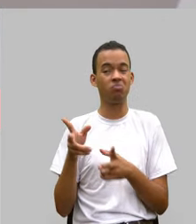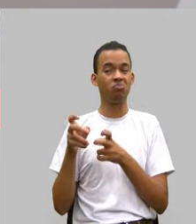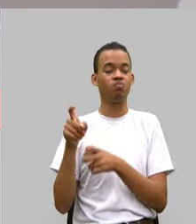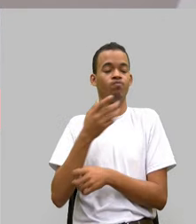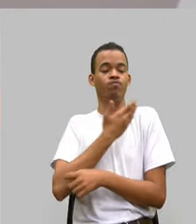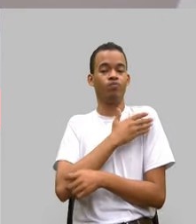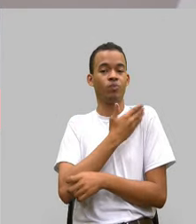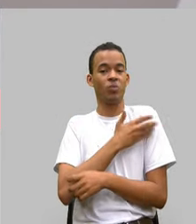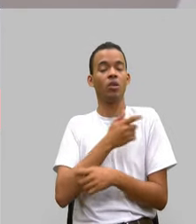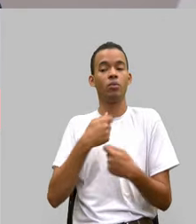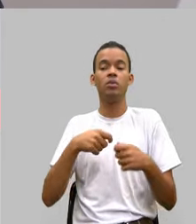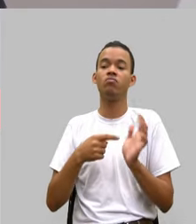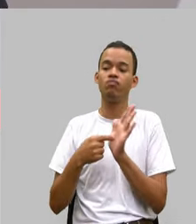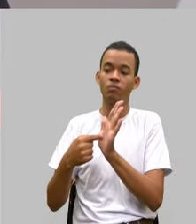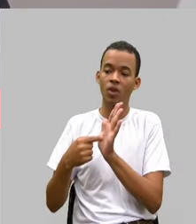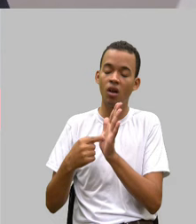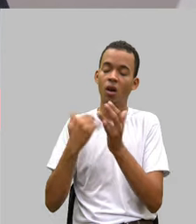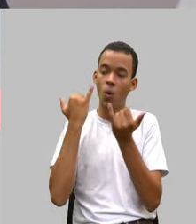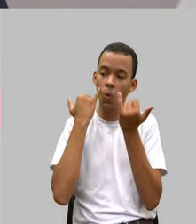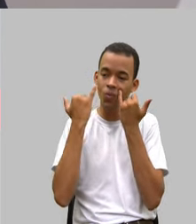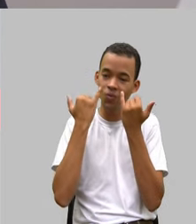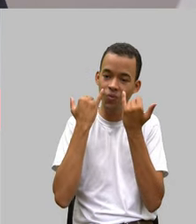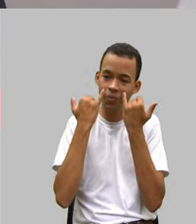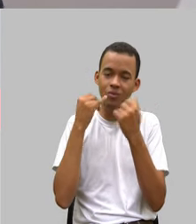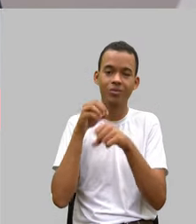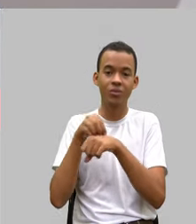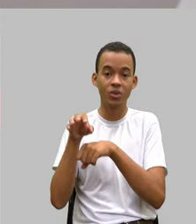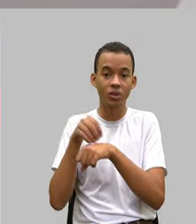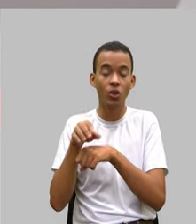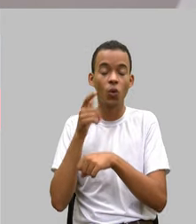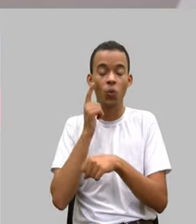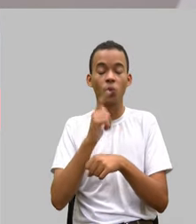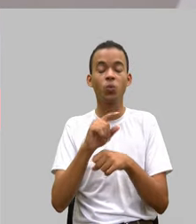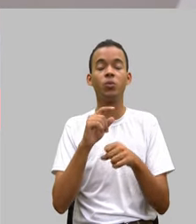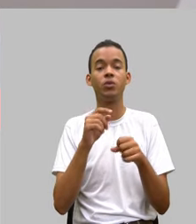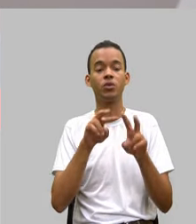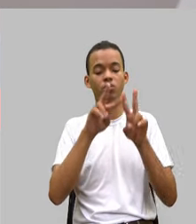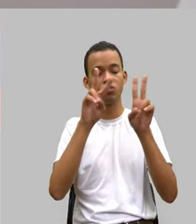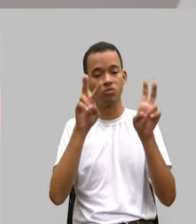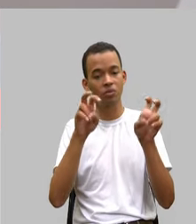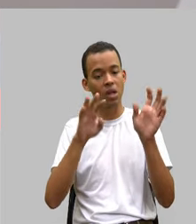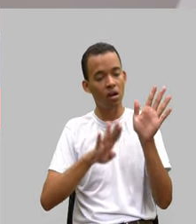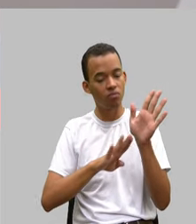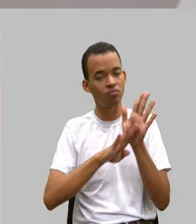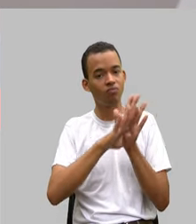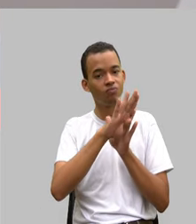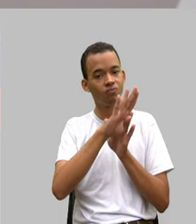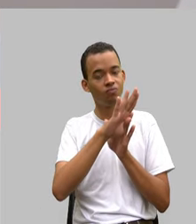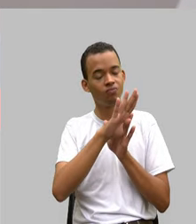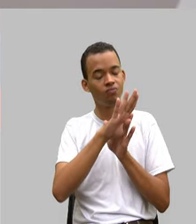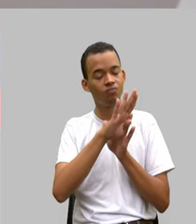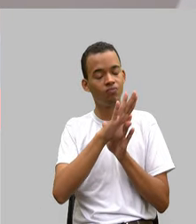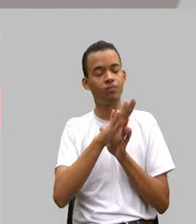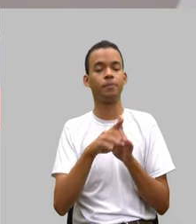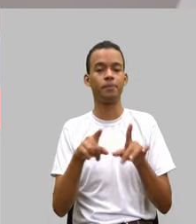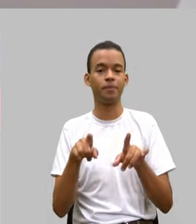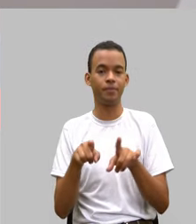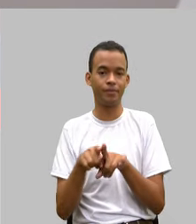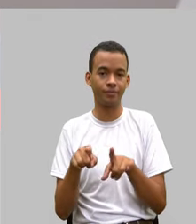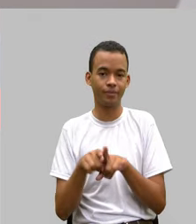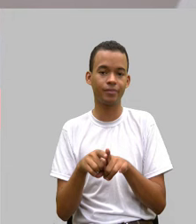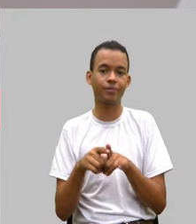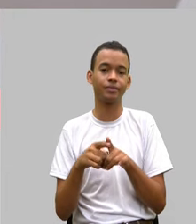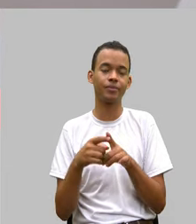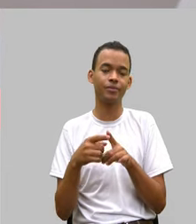né Crescer crescer com o tema eh e a relevância né Eh com com o próprio